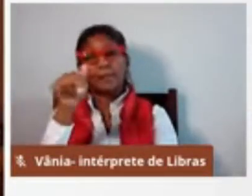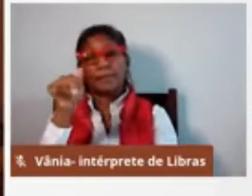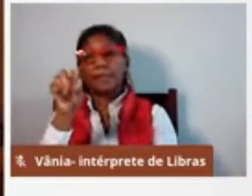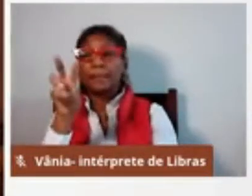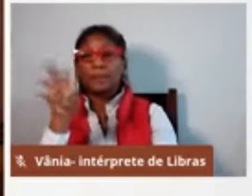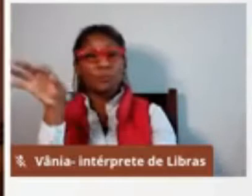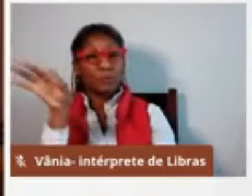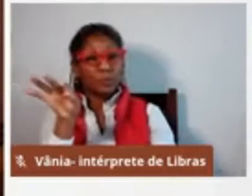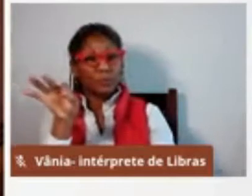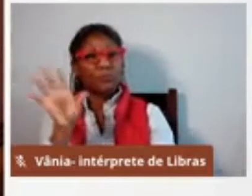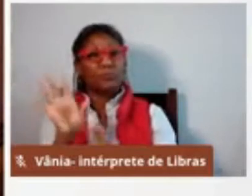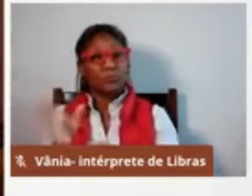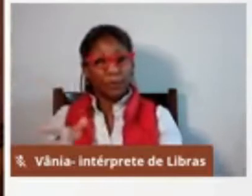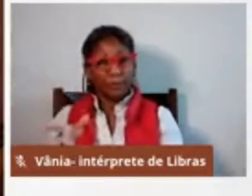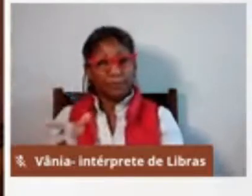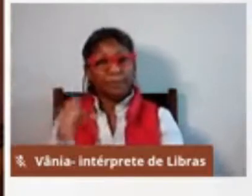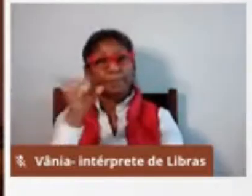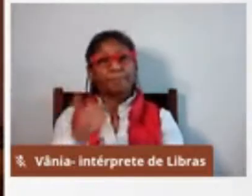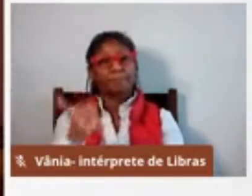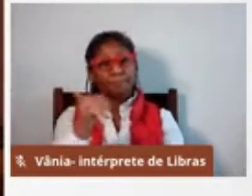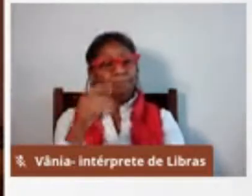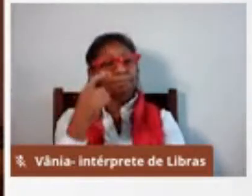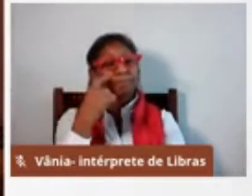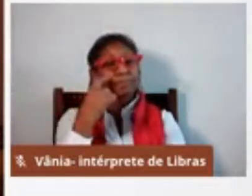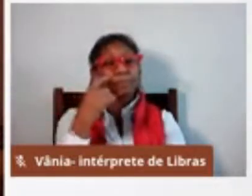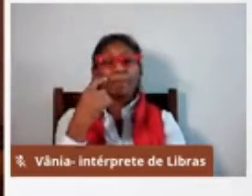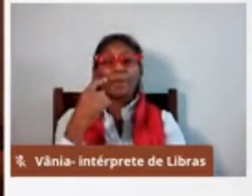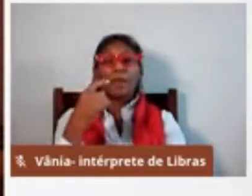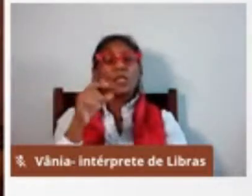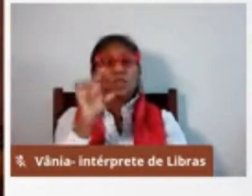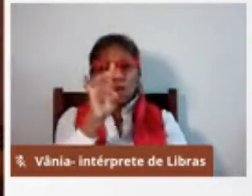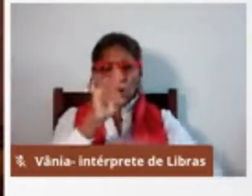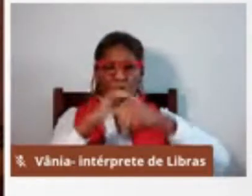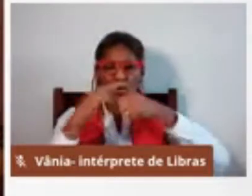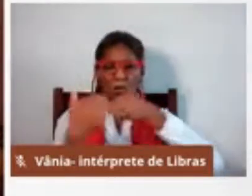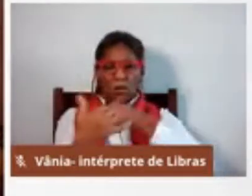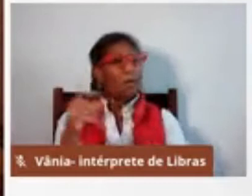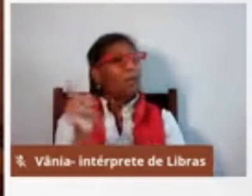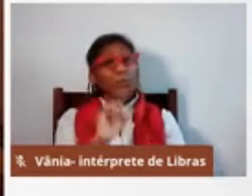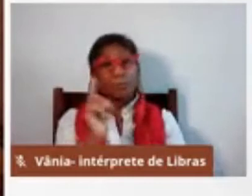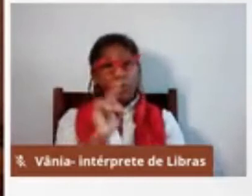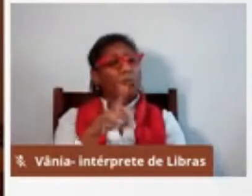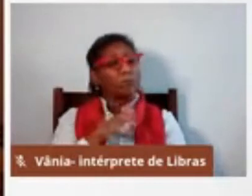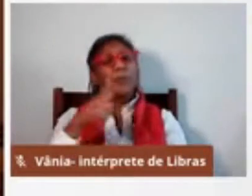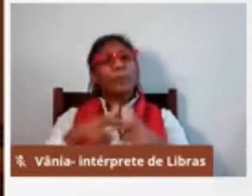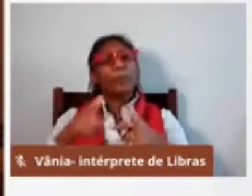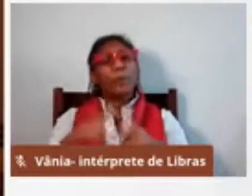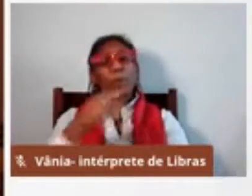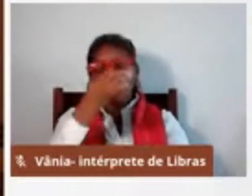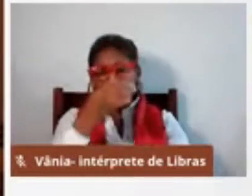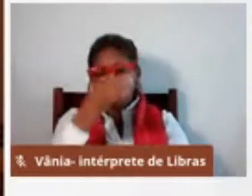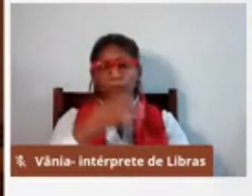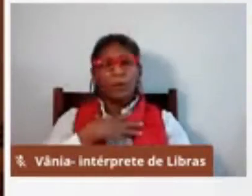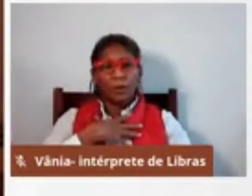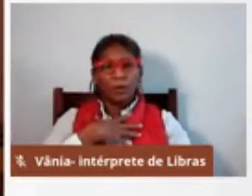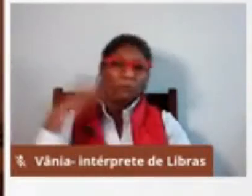ocupação, lembrando, né, que esse índice de ocupação é devido também em função do incremento de leitos, ou seja, mesmo que haja um incremento,